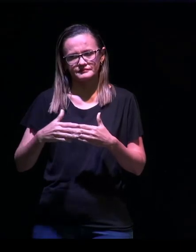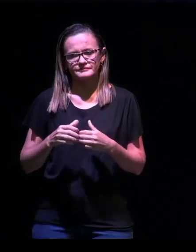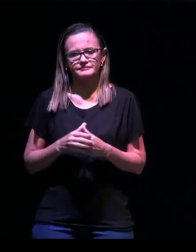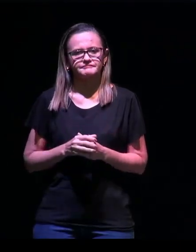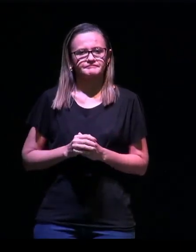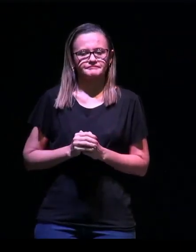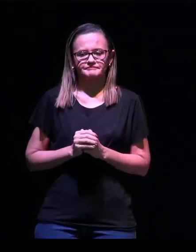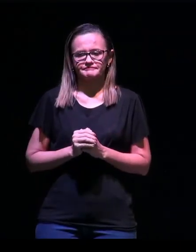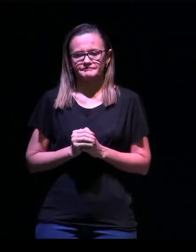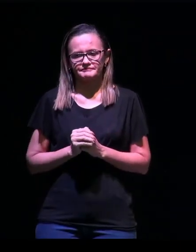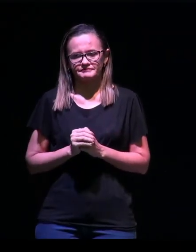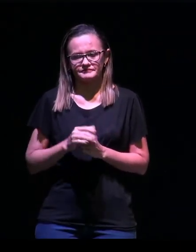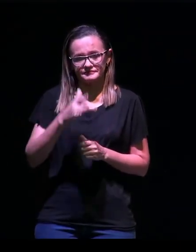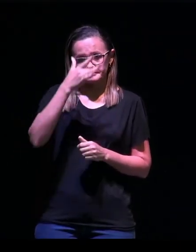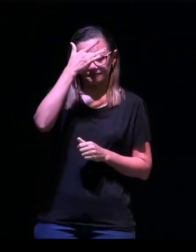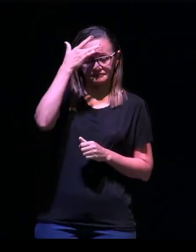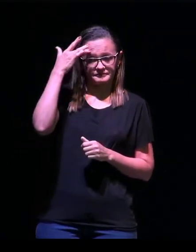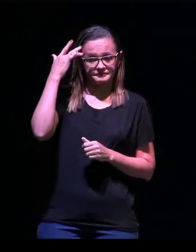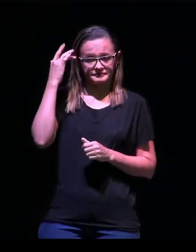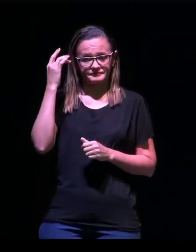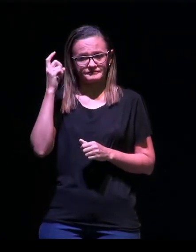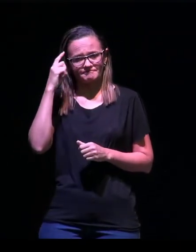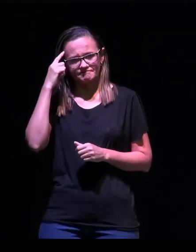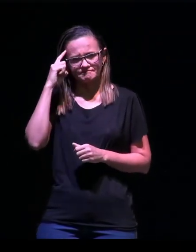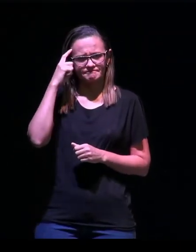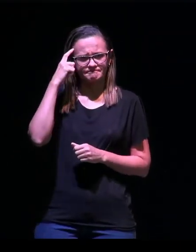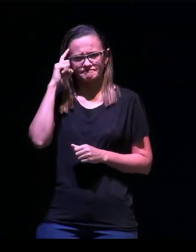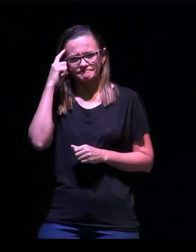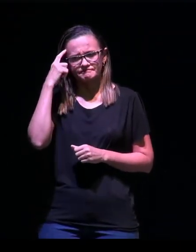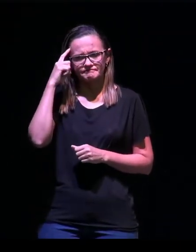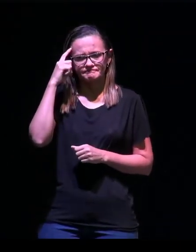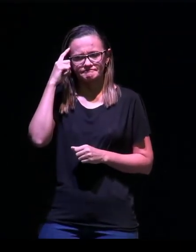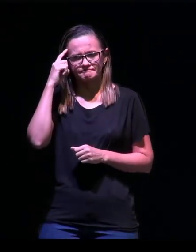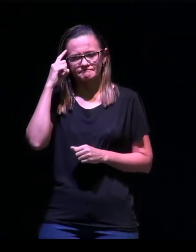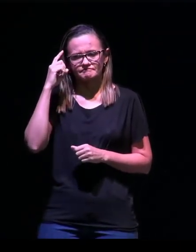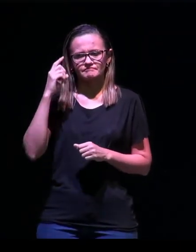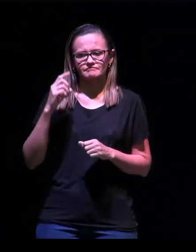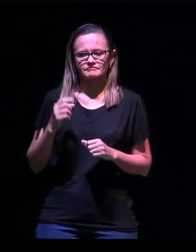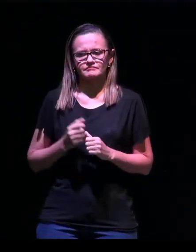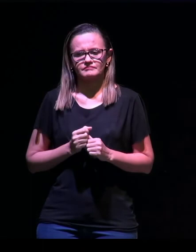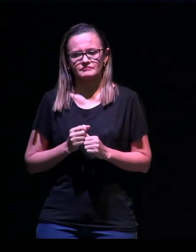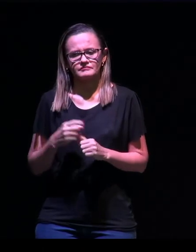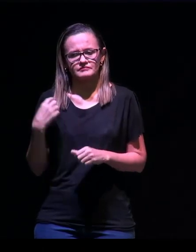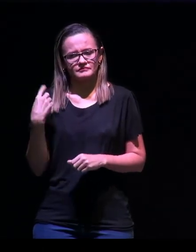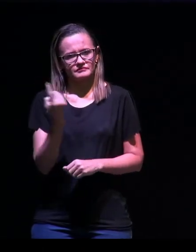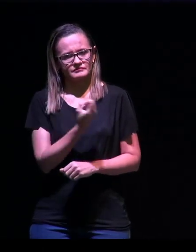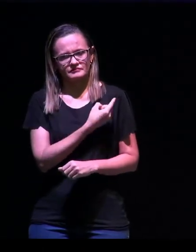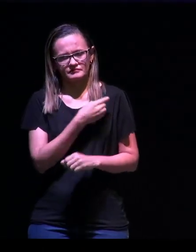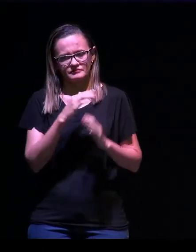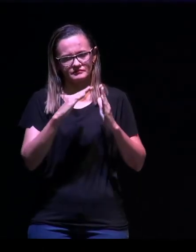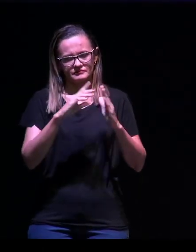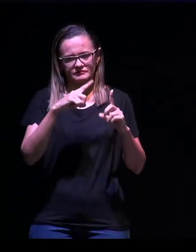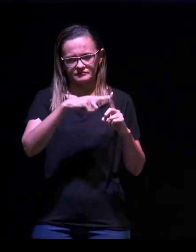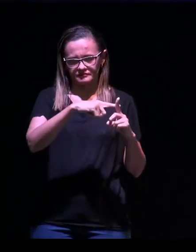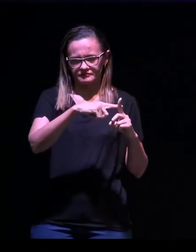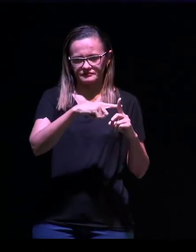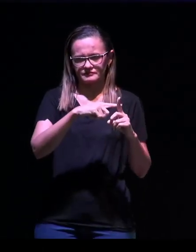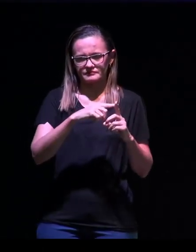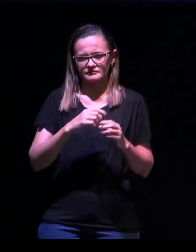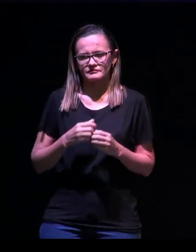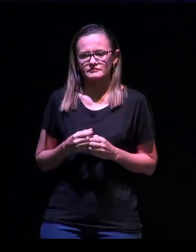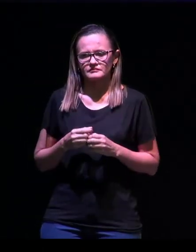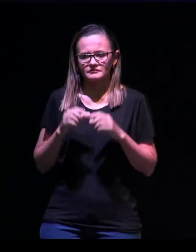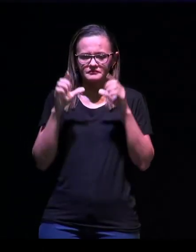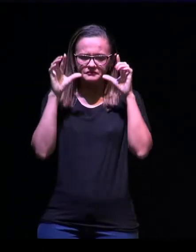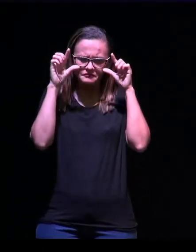autoridades mundiais estão pensando isso, e nós da igreja estamos dormindo, não pode. Outro relógio do fim do mundo, quem já